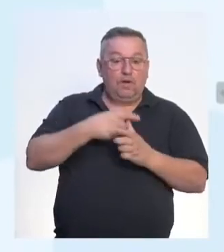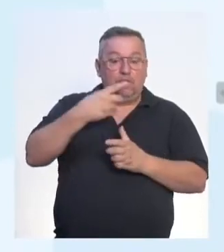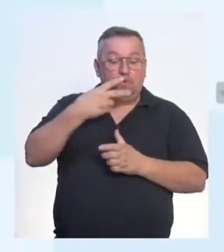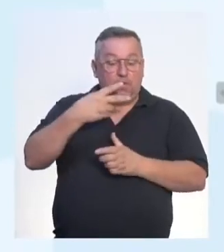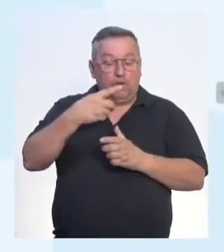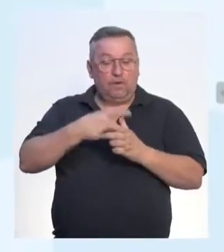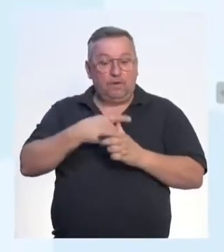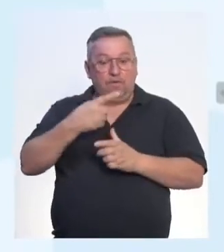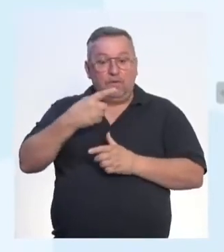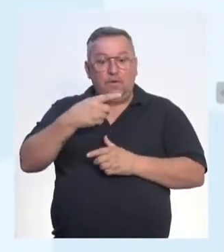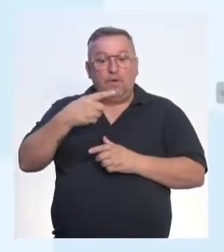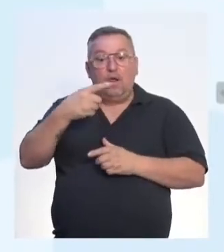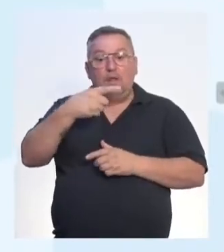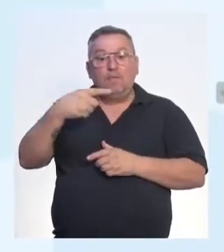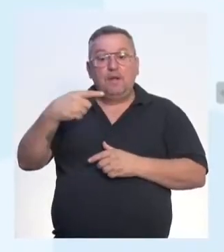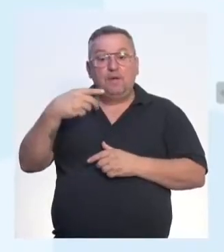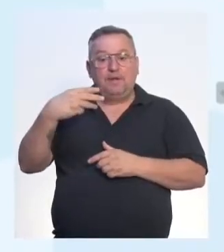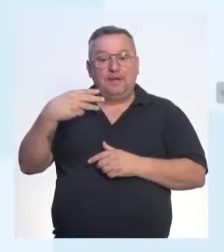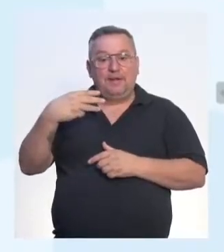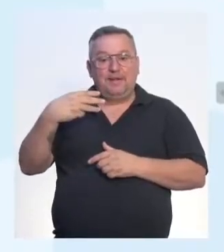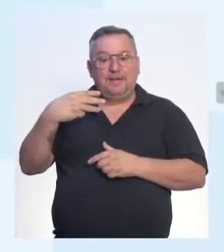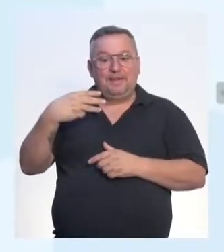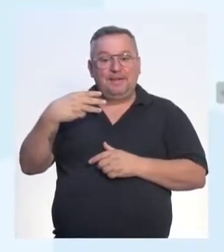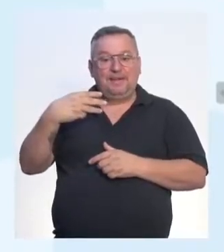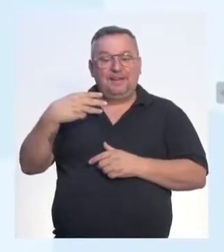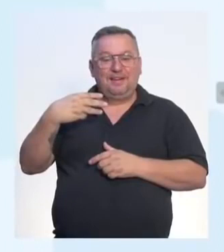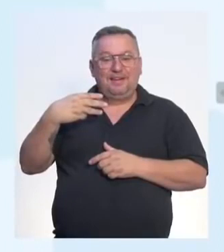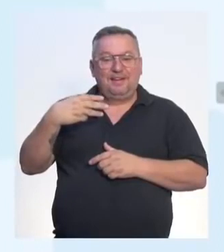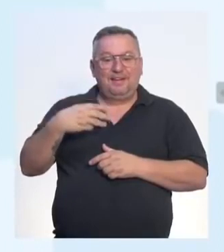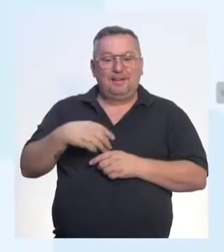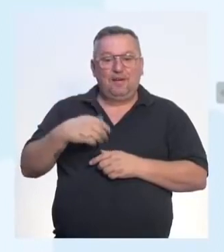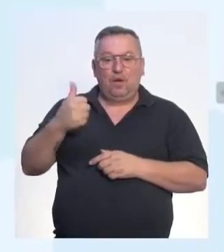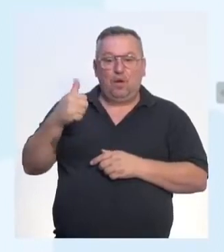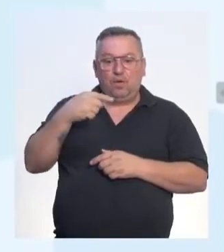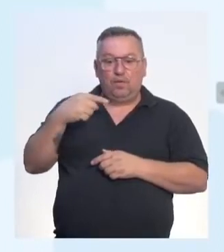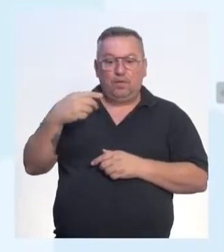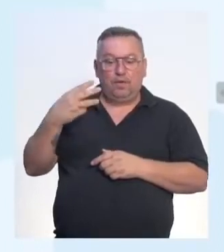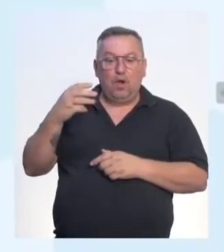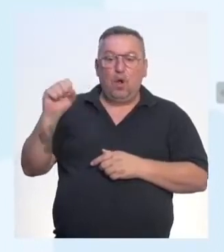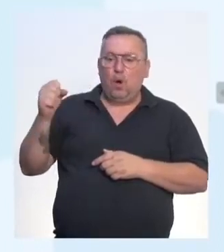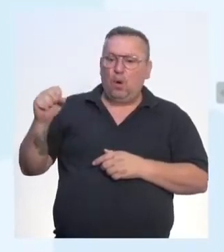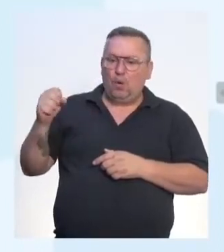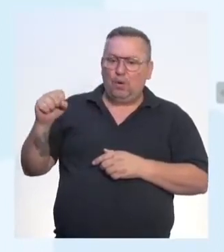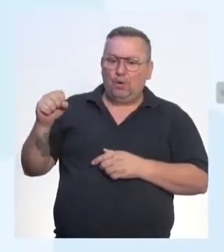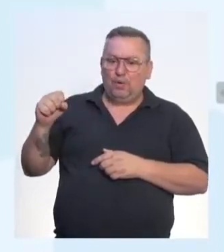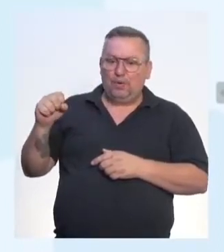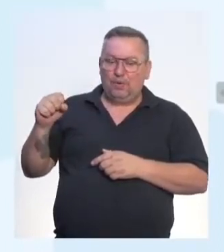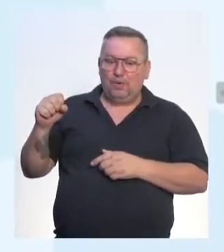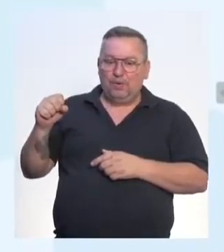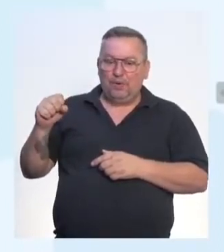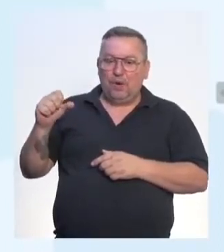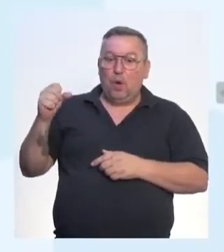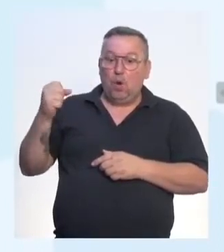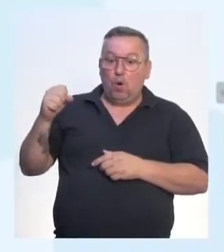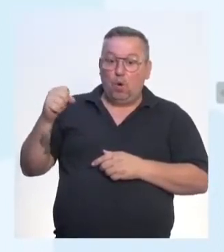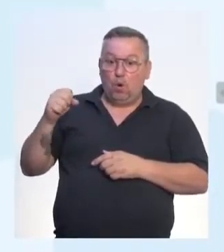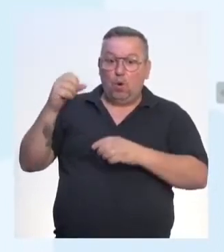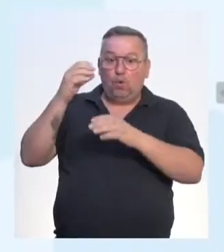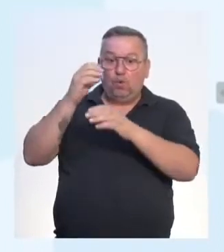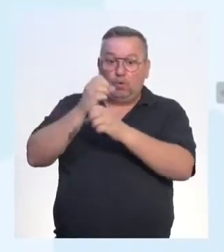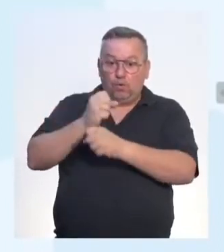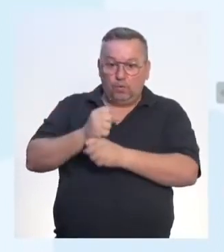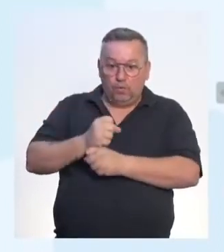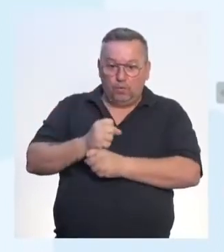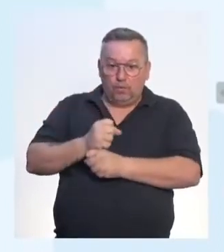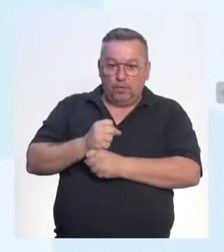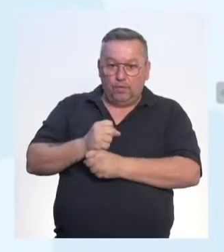1. Devo 3. Beleza. Quanto é 11 menos 3? 8. Beleza, então 8 pontos, né?